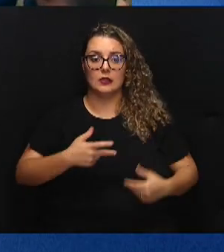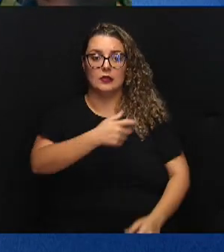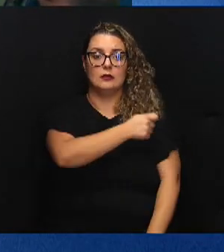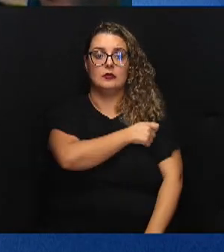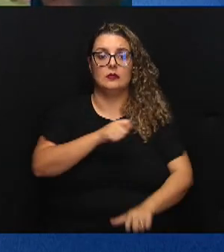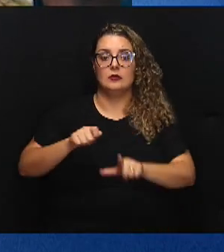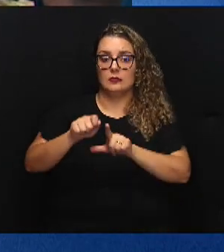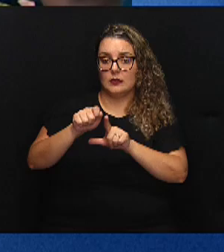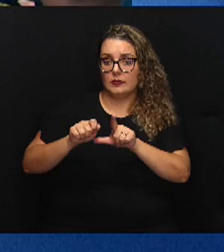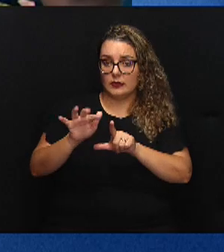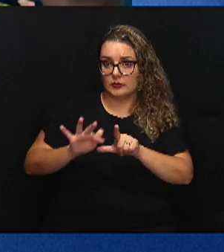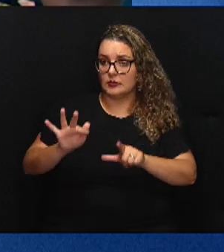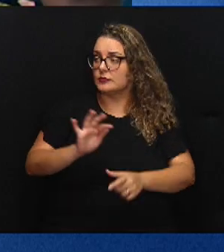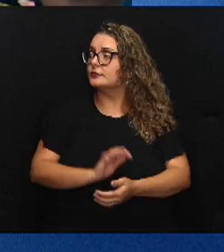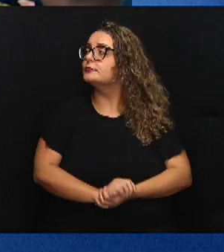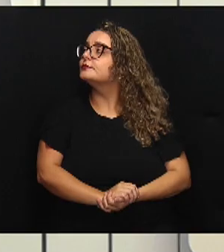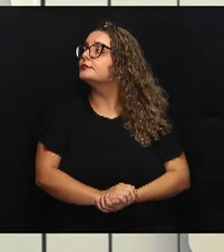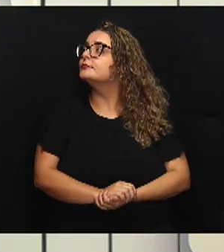Anguera.